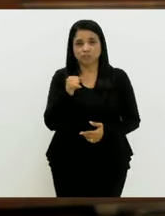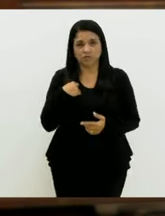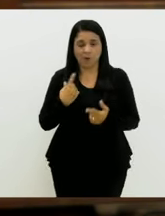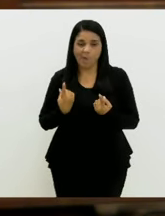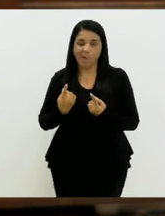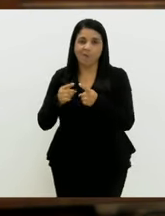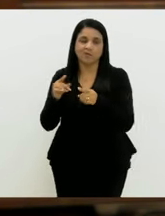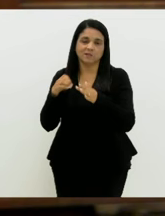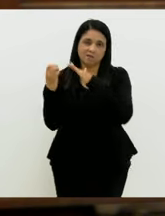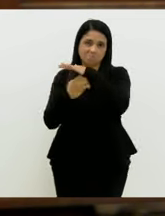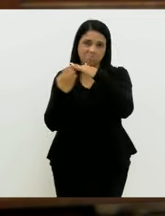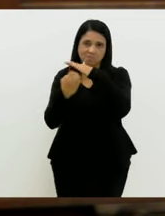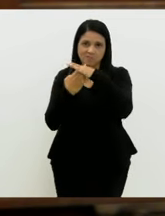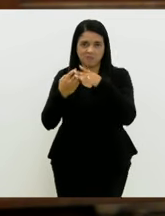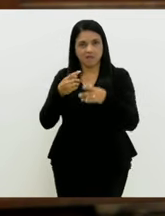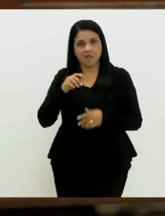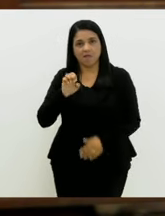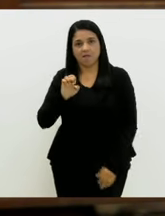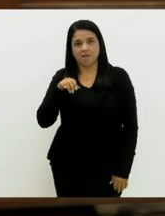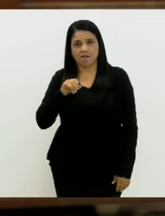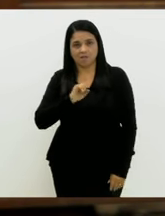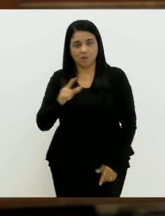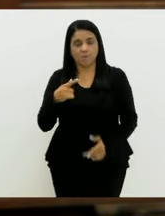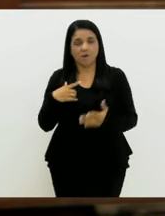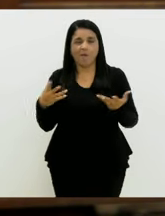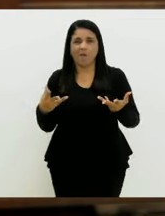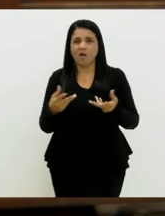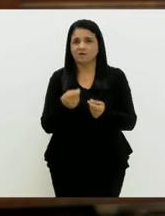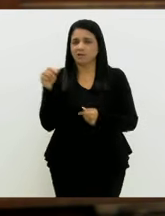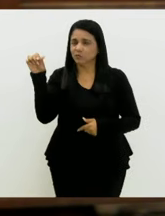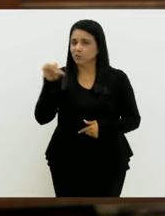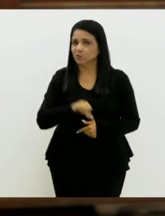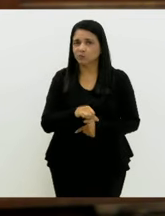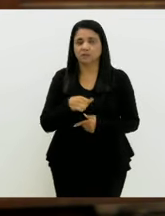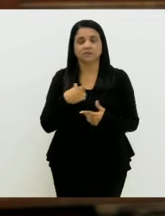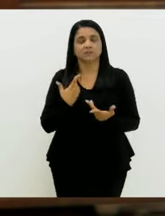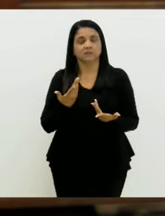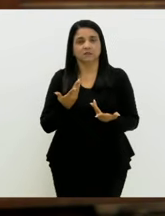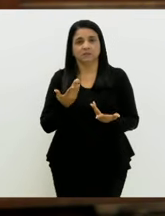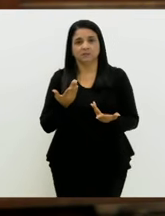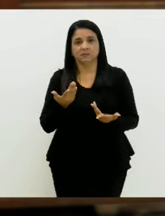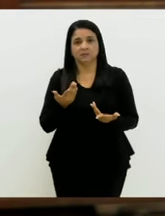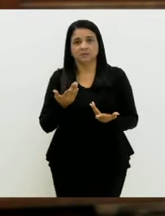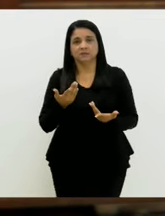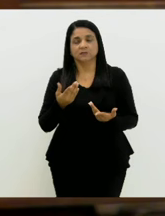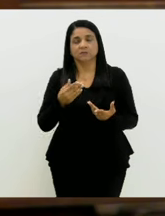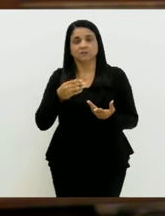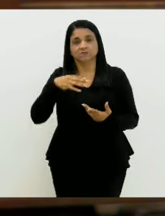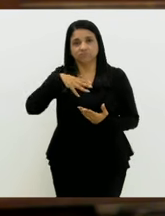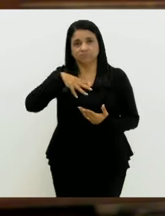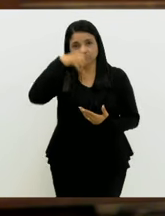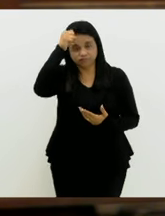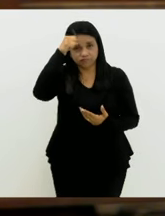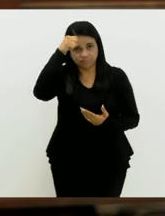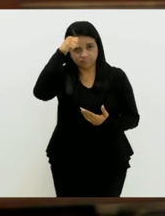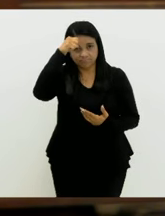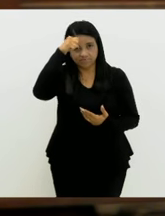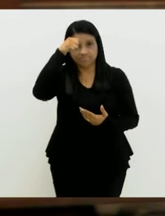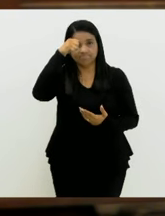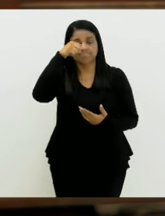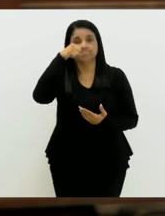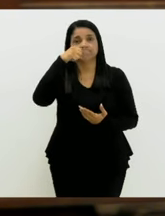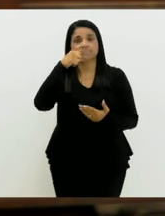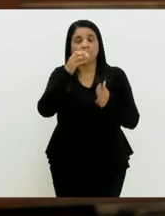Enel, pela má qualidade dos serviços prestados. Se o fornecimento continuar suspenso por um